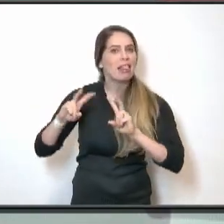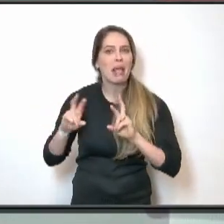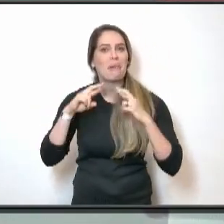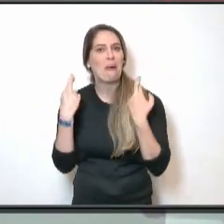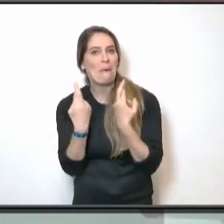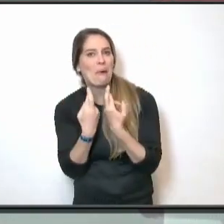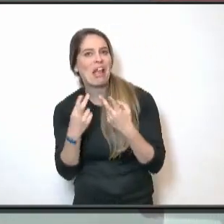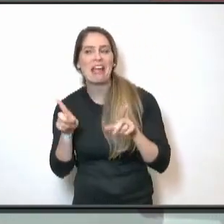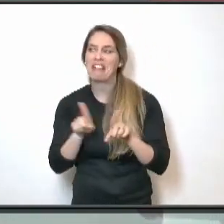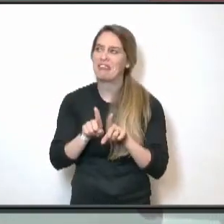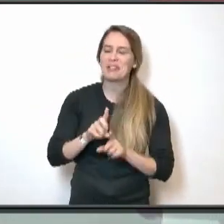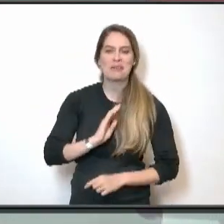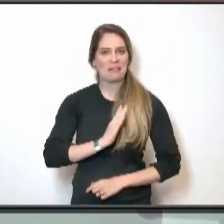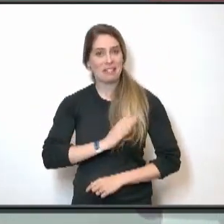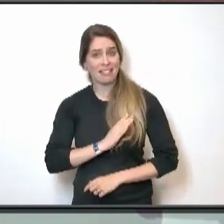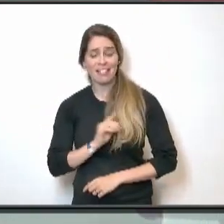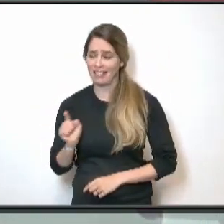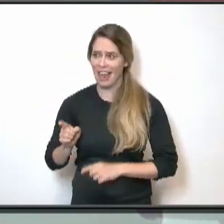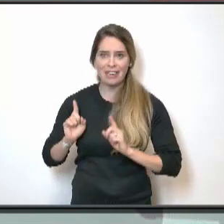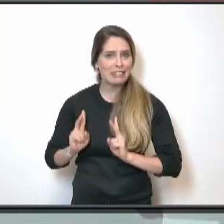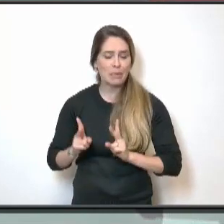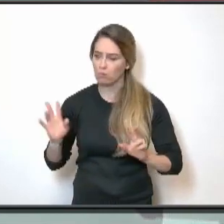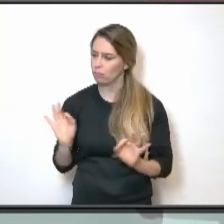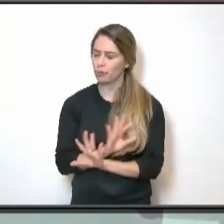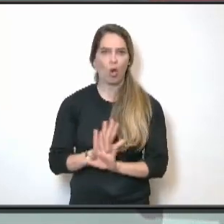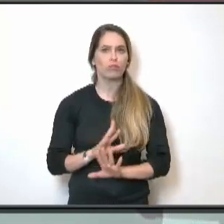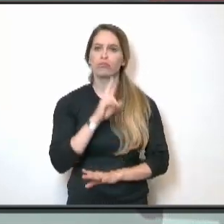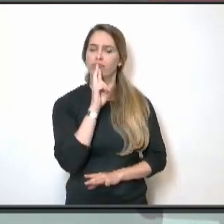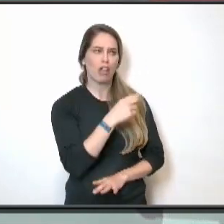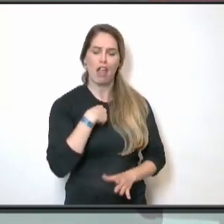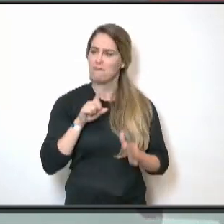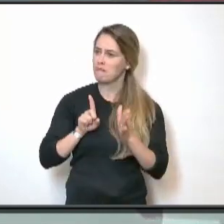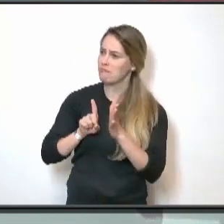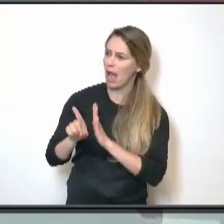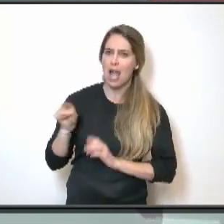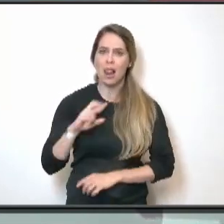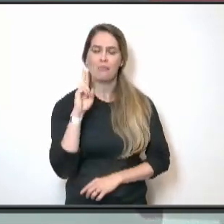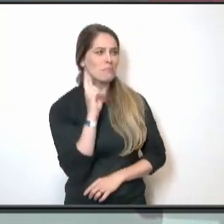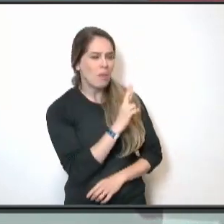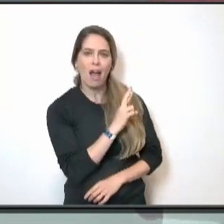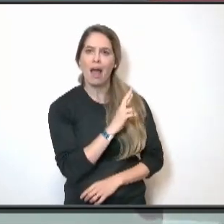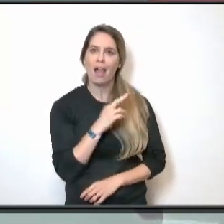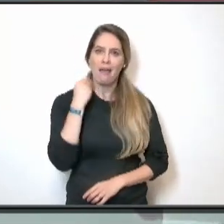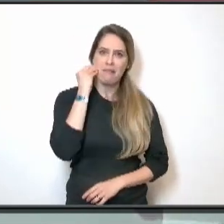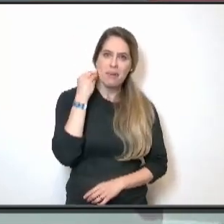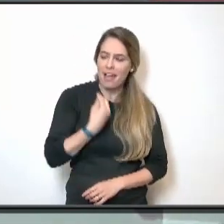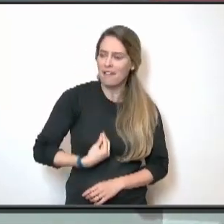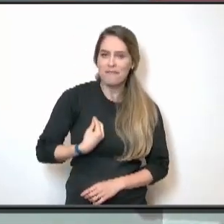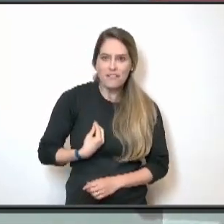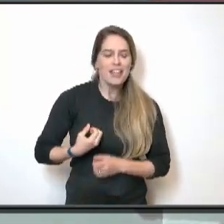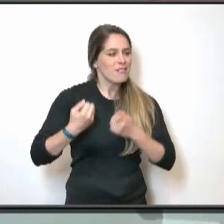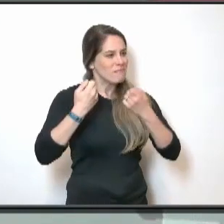do coração, e ele sempre pronto a responder, a partilhar a experiência de vida dele. Eu já estava